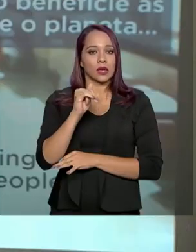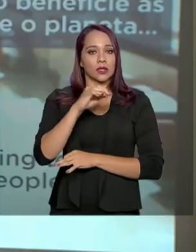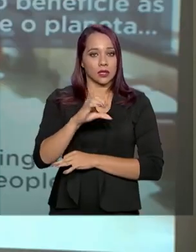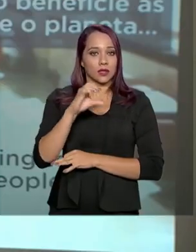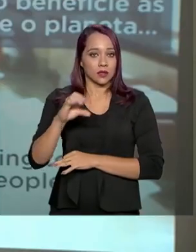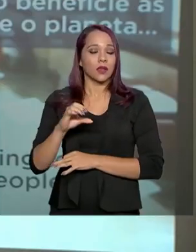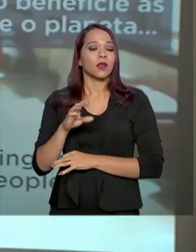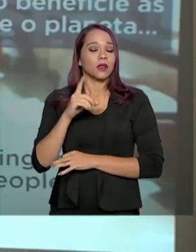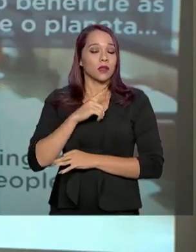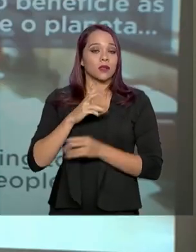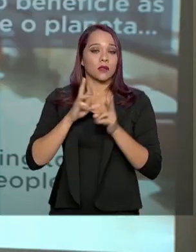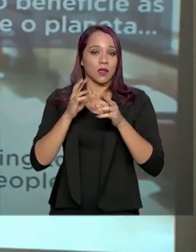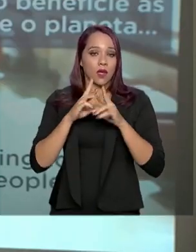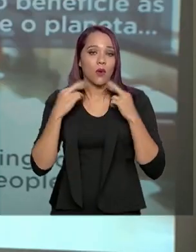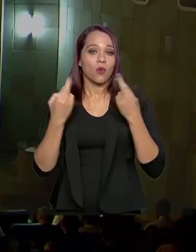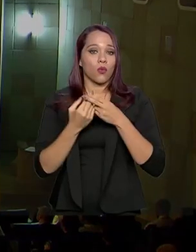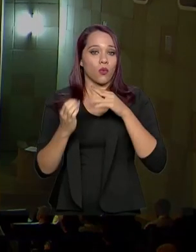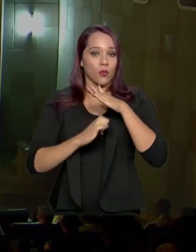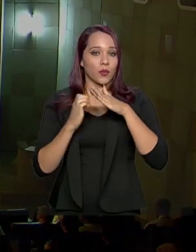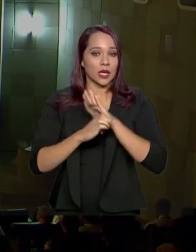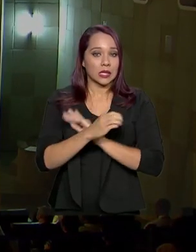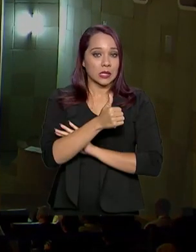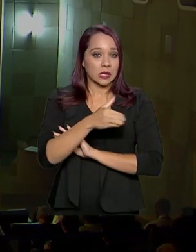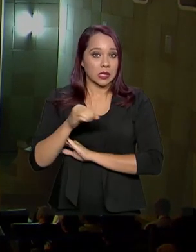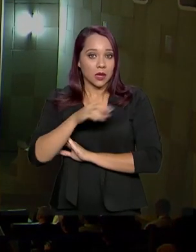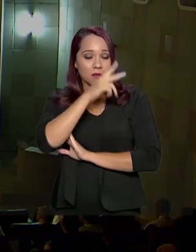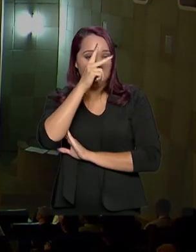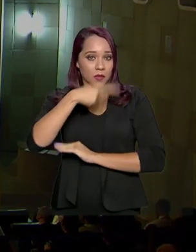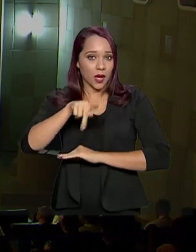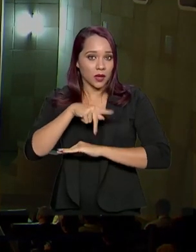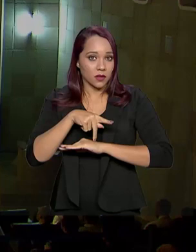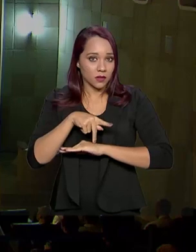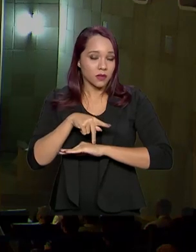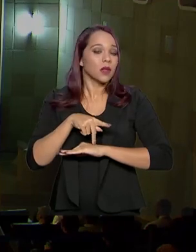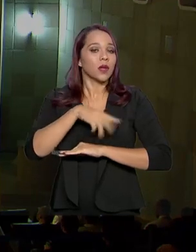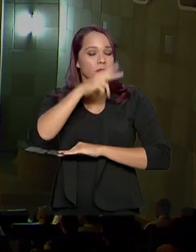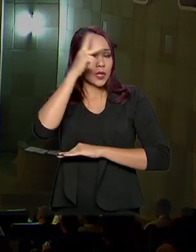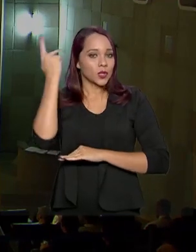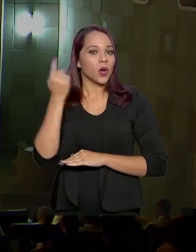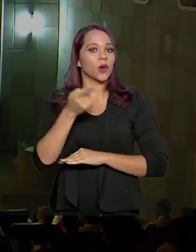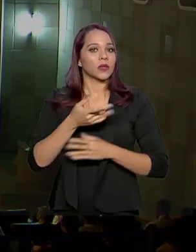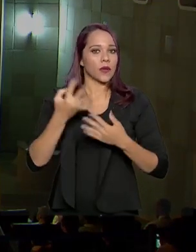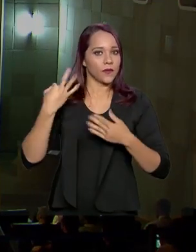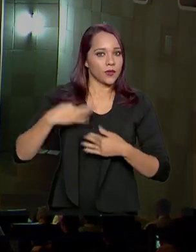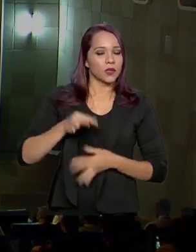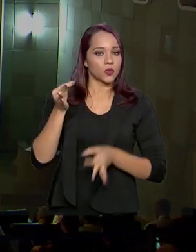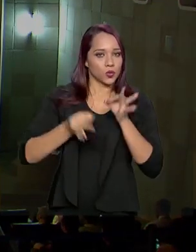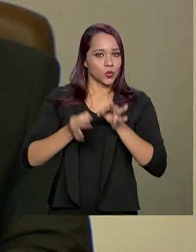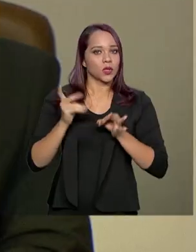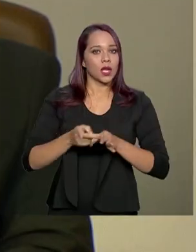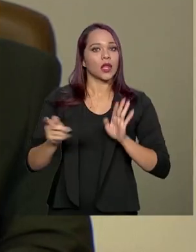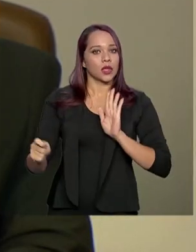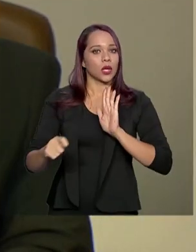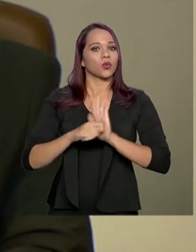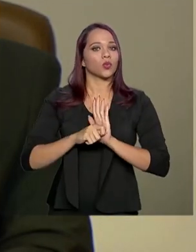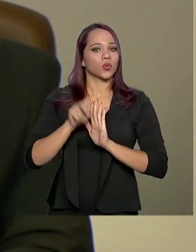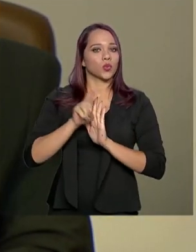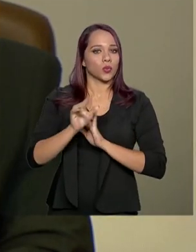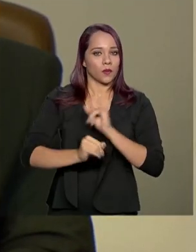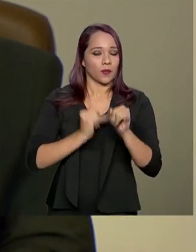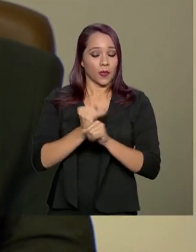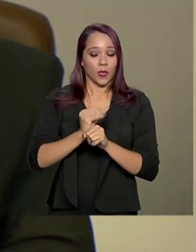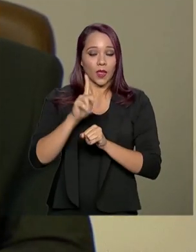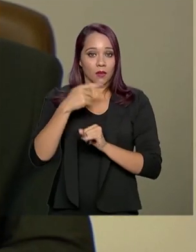que reúne empresas de 100 países, pessoas físicas e jurídicas poderão fazer denúncias pela internet. Registrada a